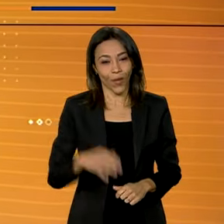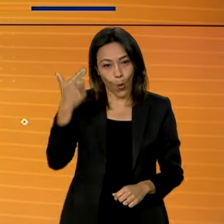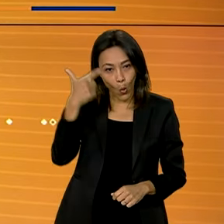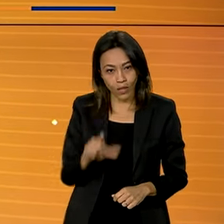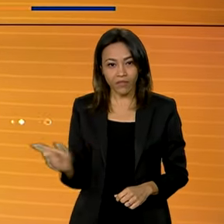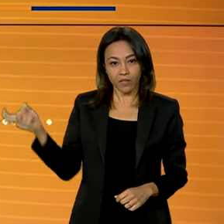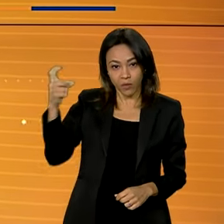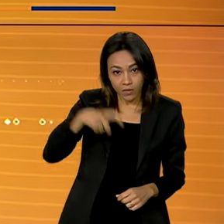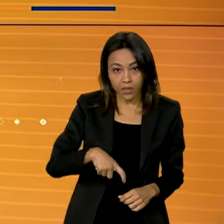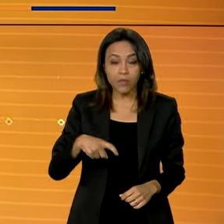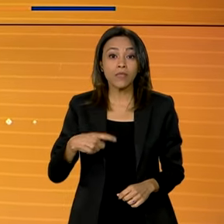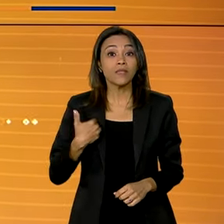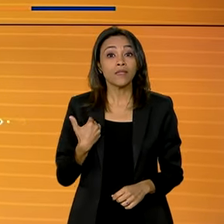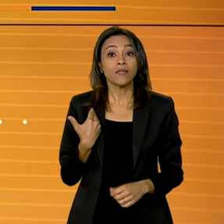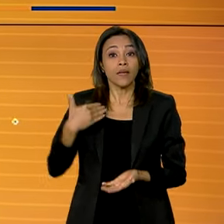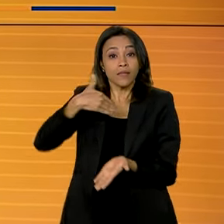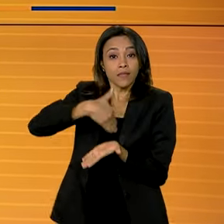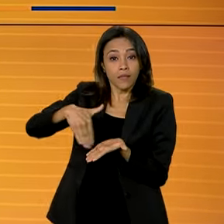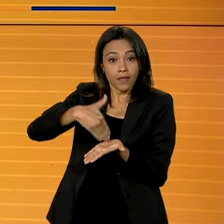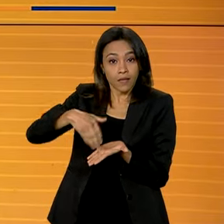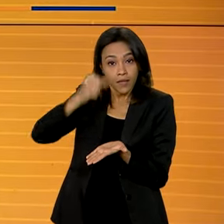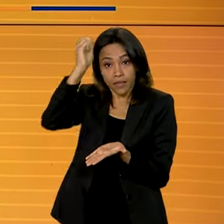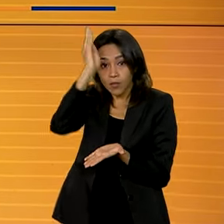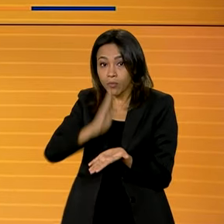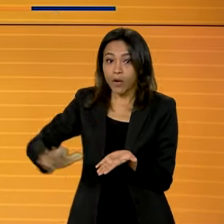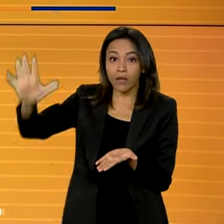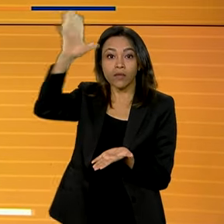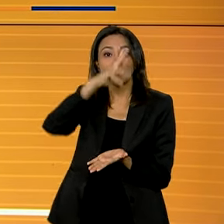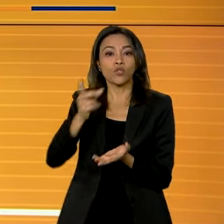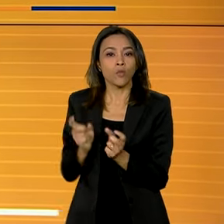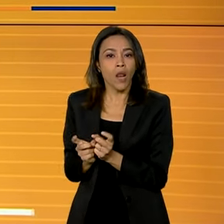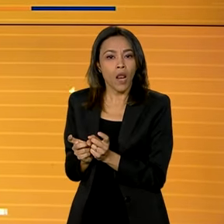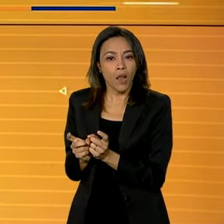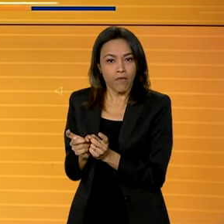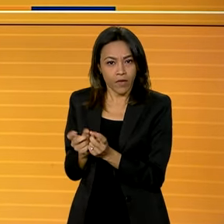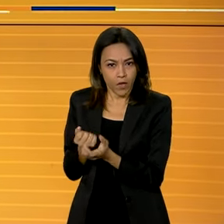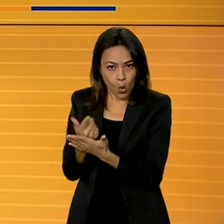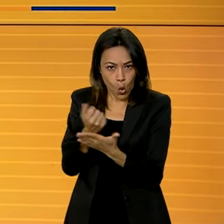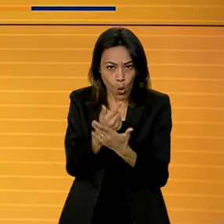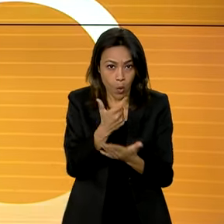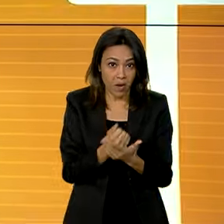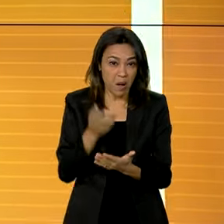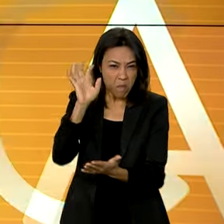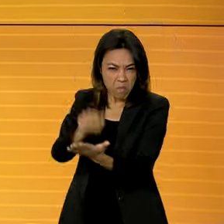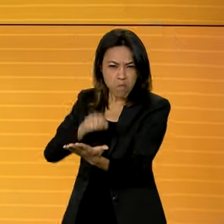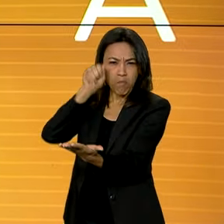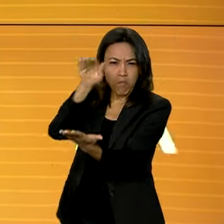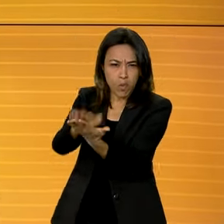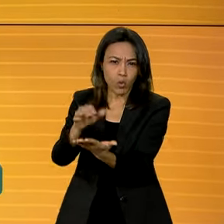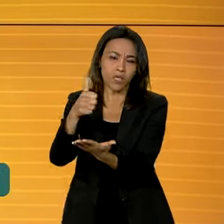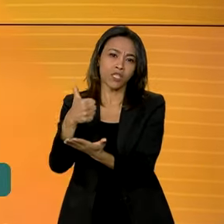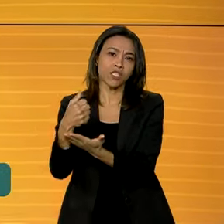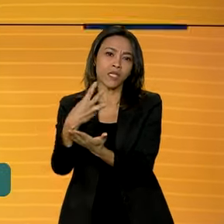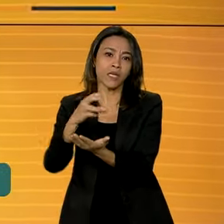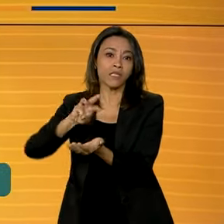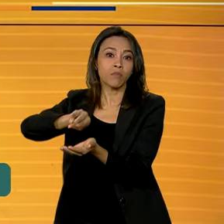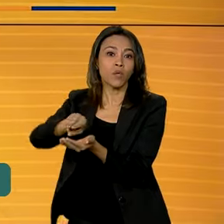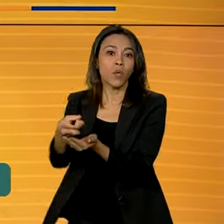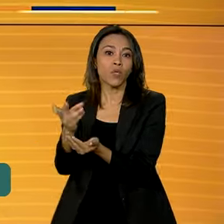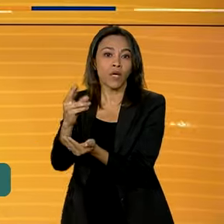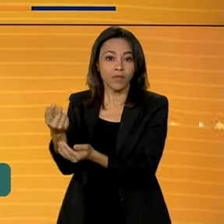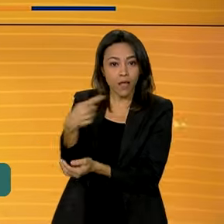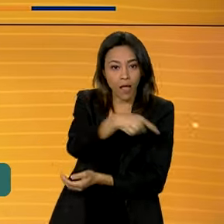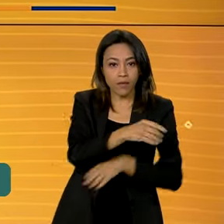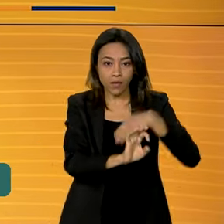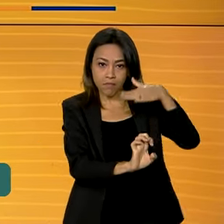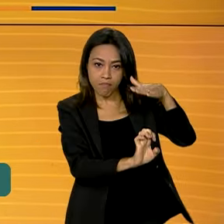Estamos de volta e a Secretaria Nacional do Consumidor aplicou multa de 13 milhões de reais à empresa de distribuição de